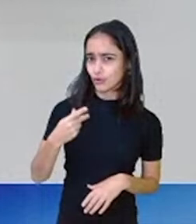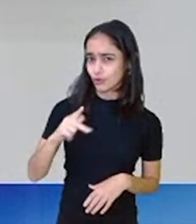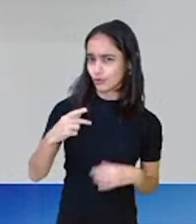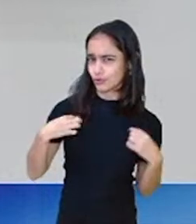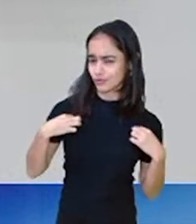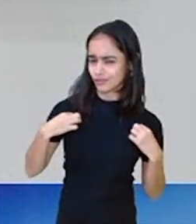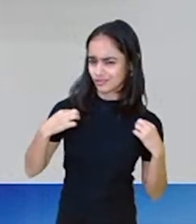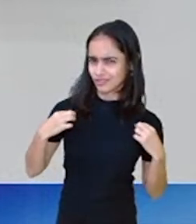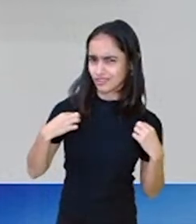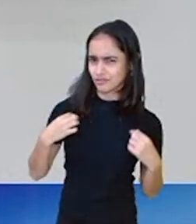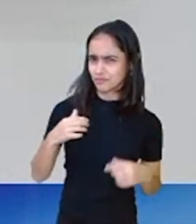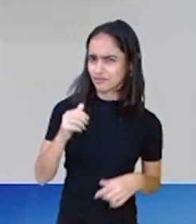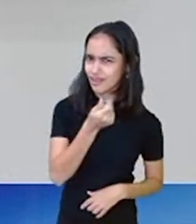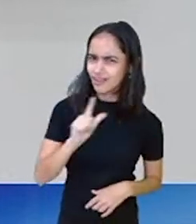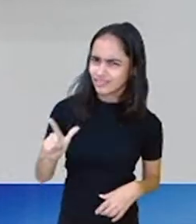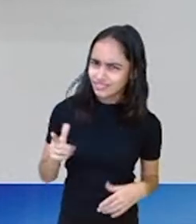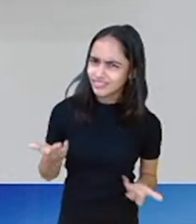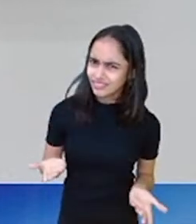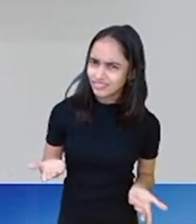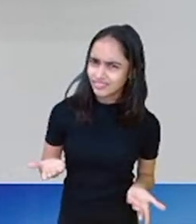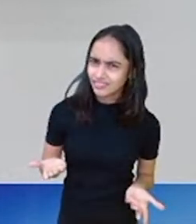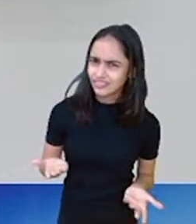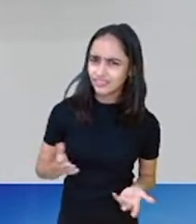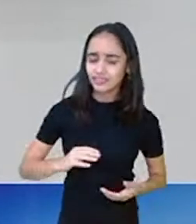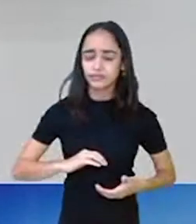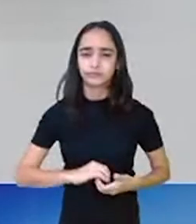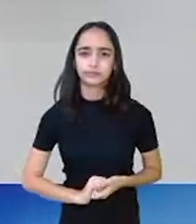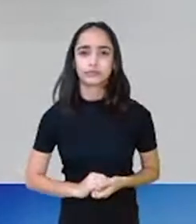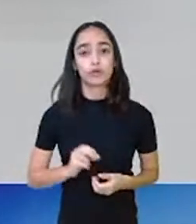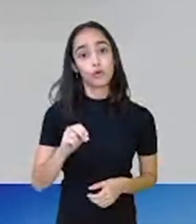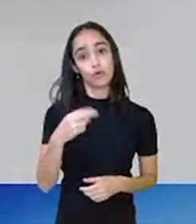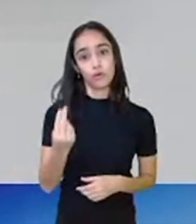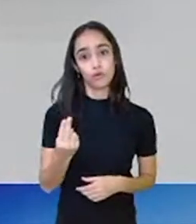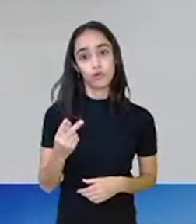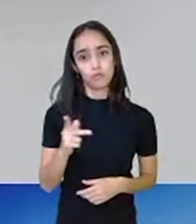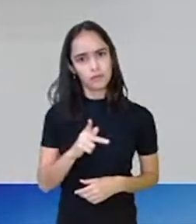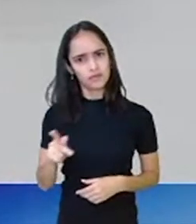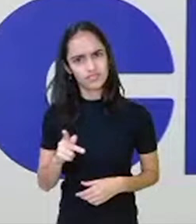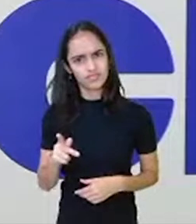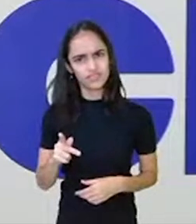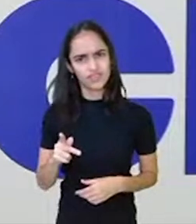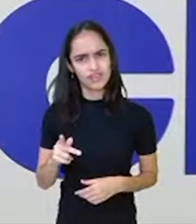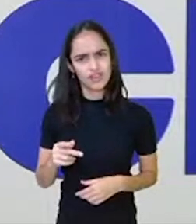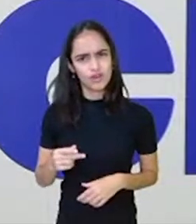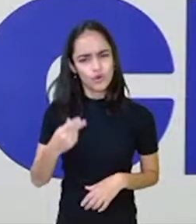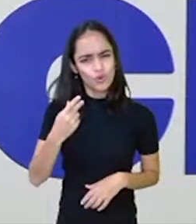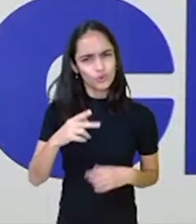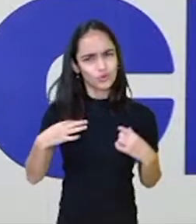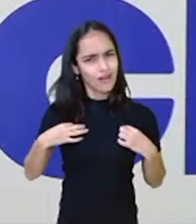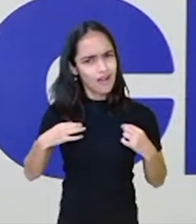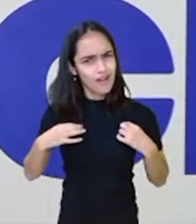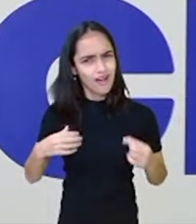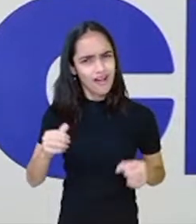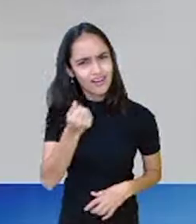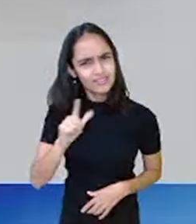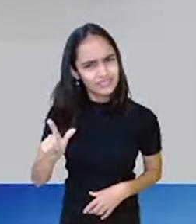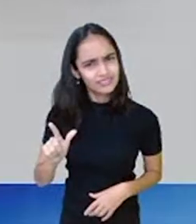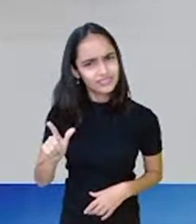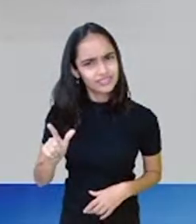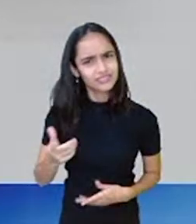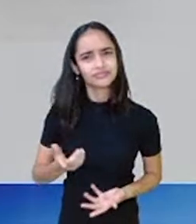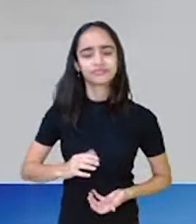azul? Ou, professora Márcia, a sua camisa é azul? Sentiram a